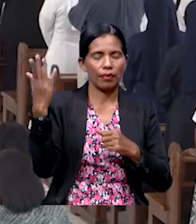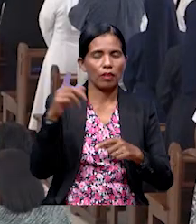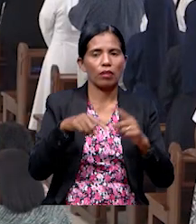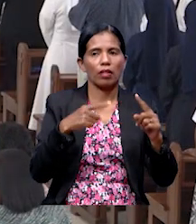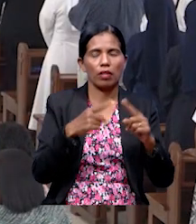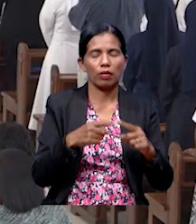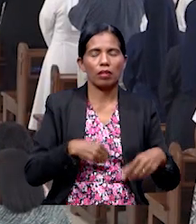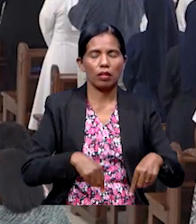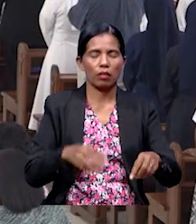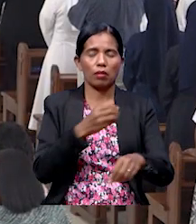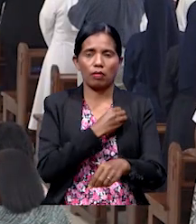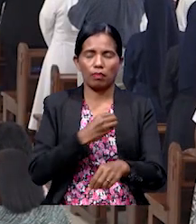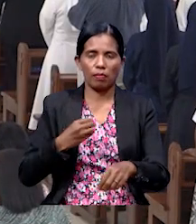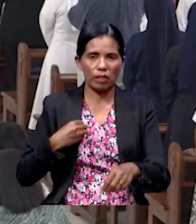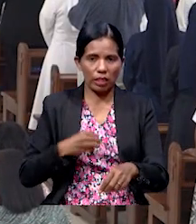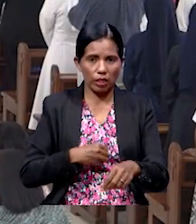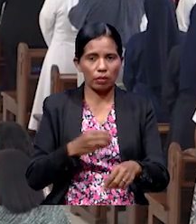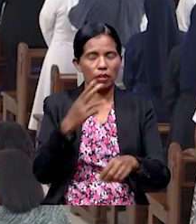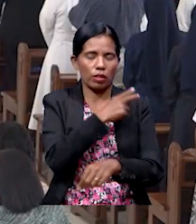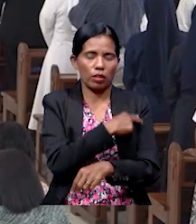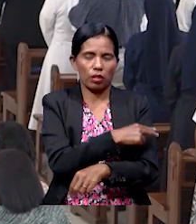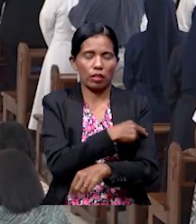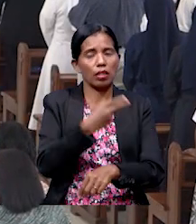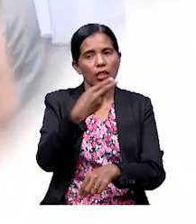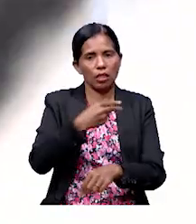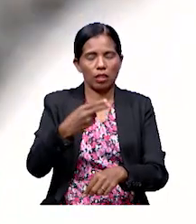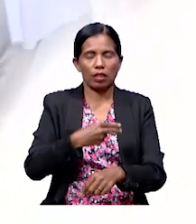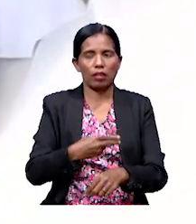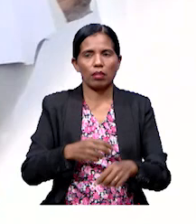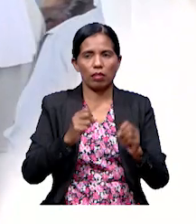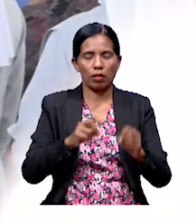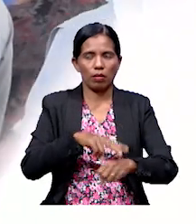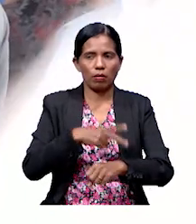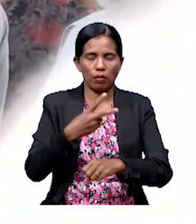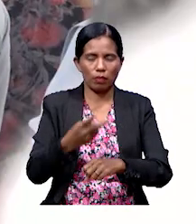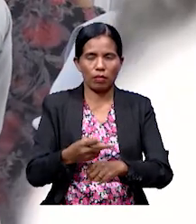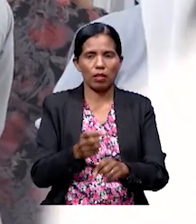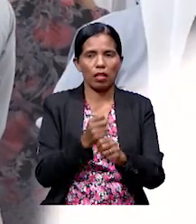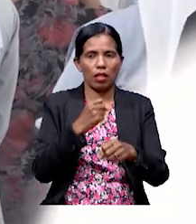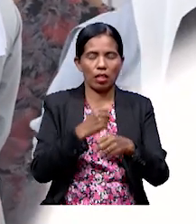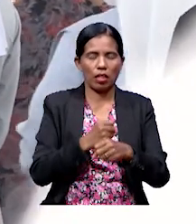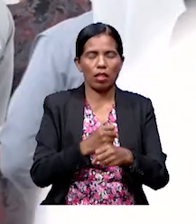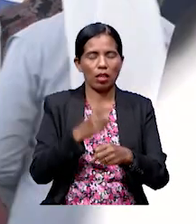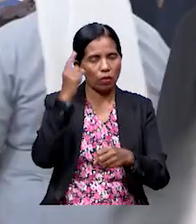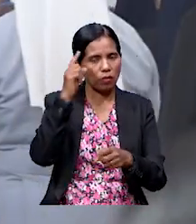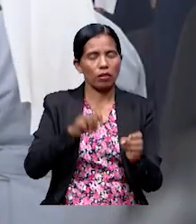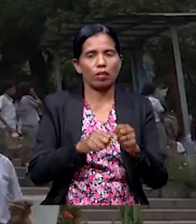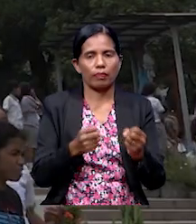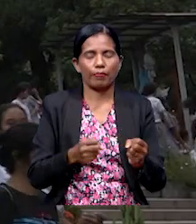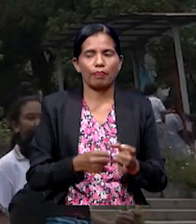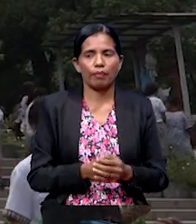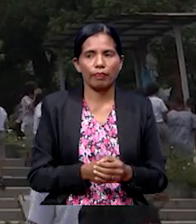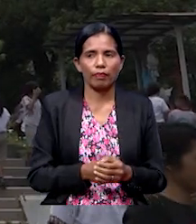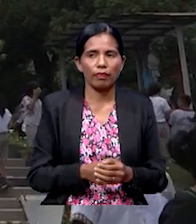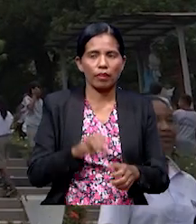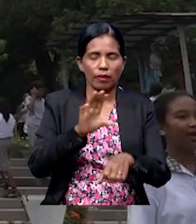halo tratamento intensivo, ne behahu iha quinta, hafoin mono no provoca femur nakfera. Hafoin remata